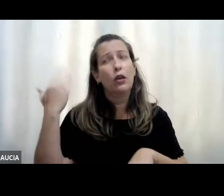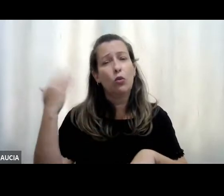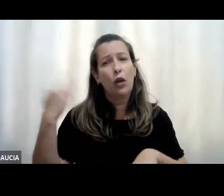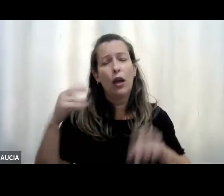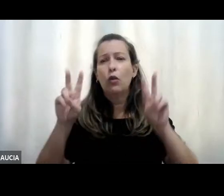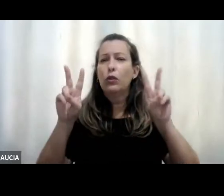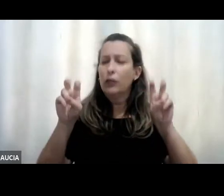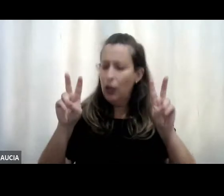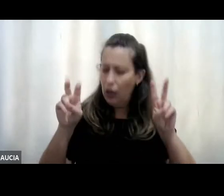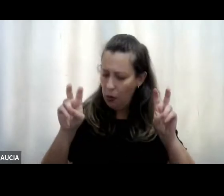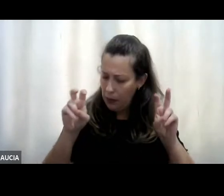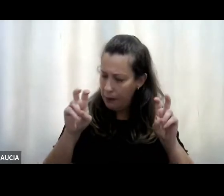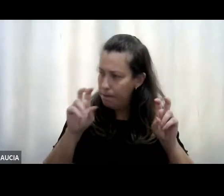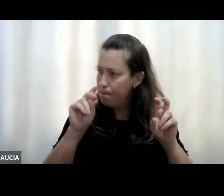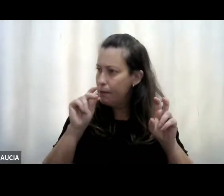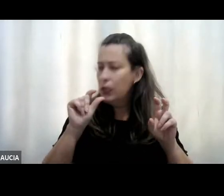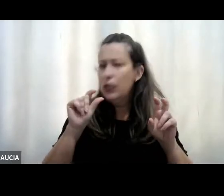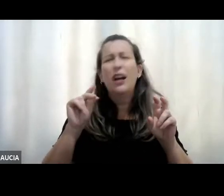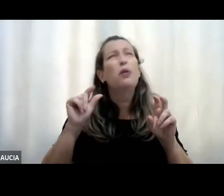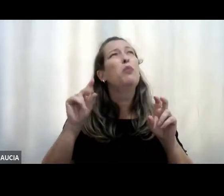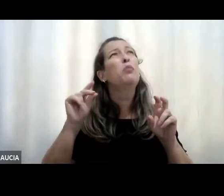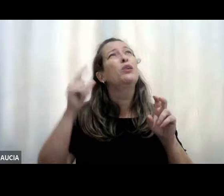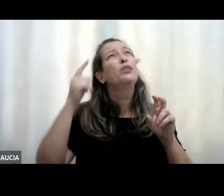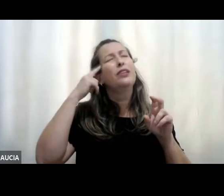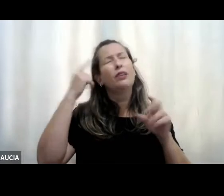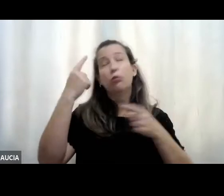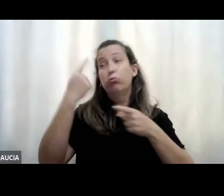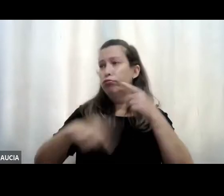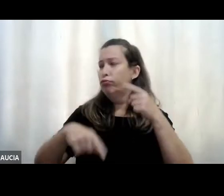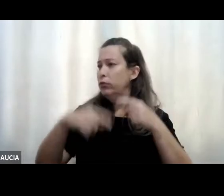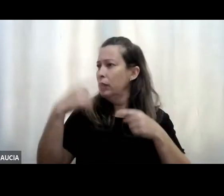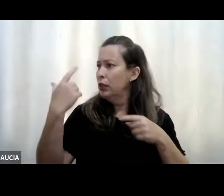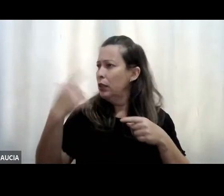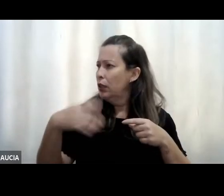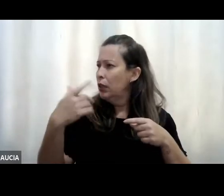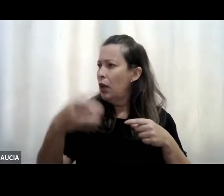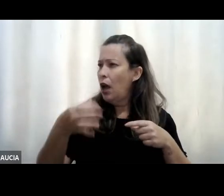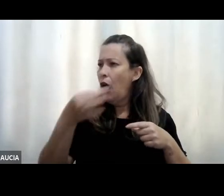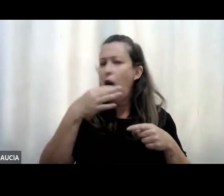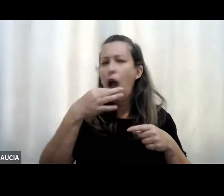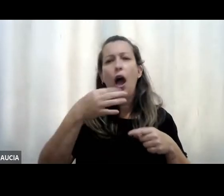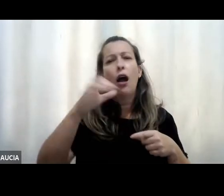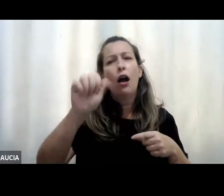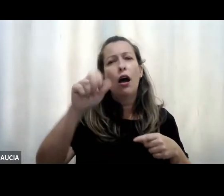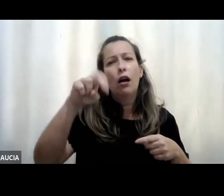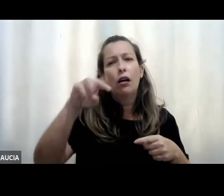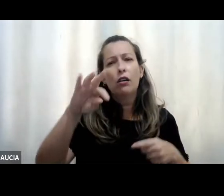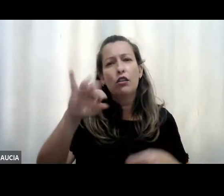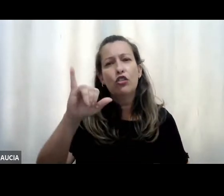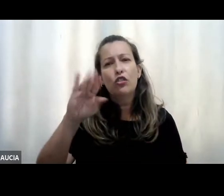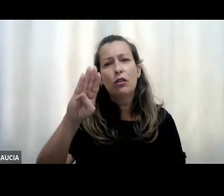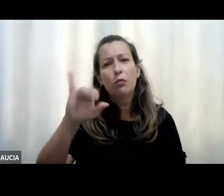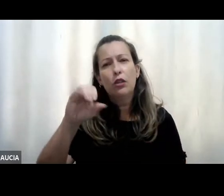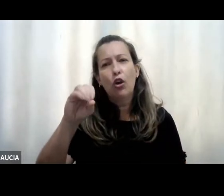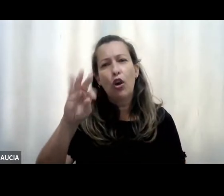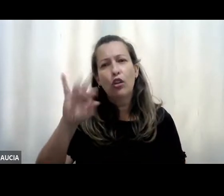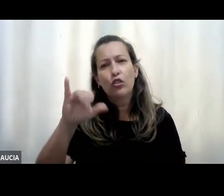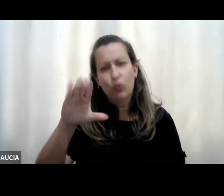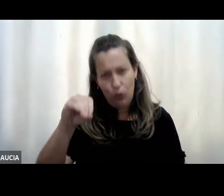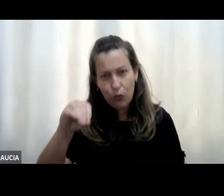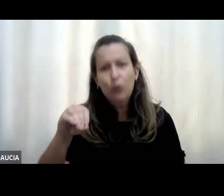o tema era, ai meu Deus, agora me deu um branco, antibióticos, algo assim, mas a